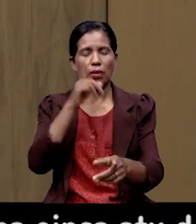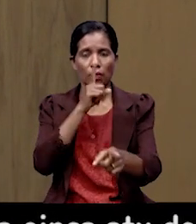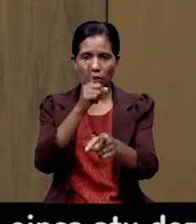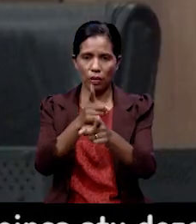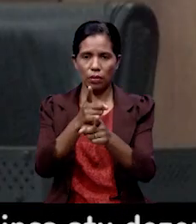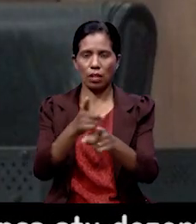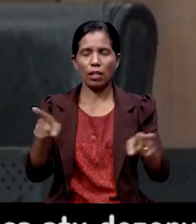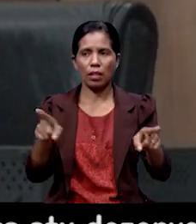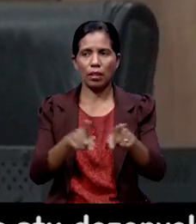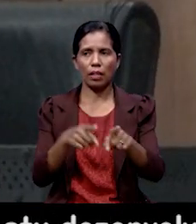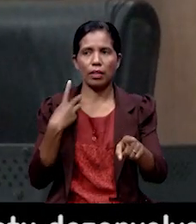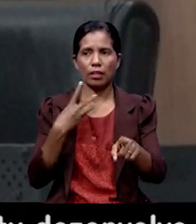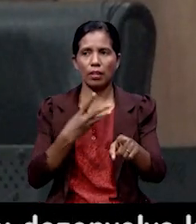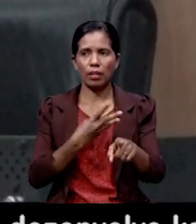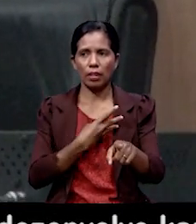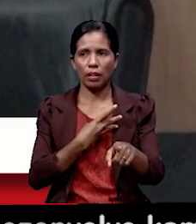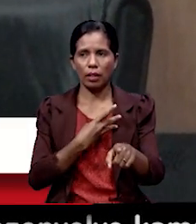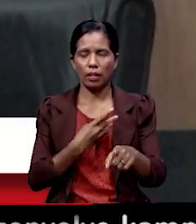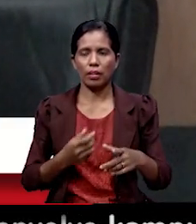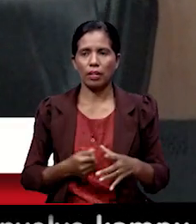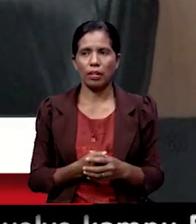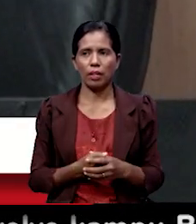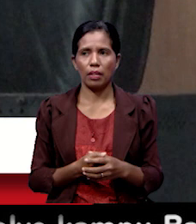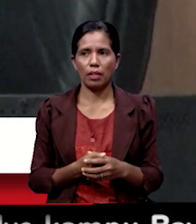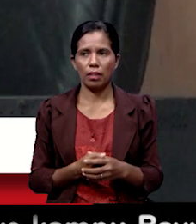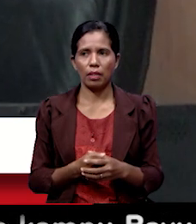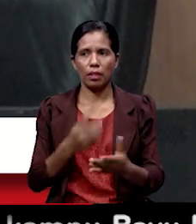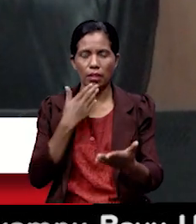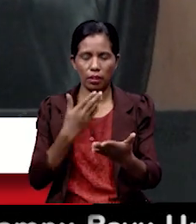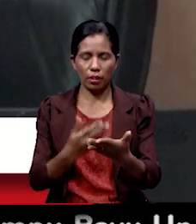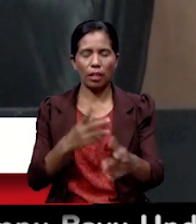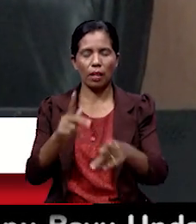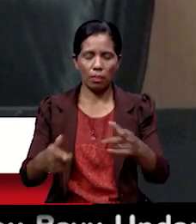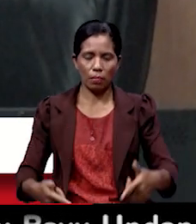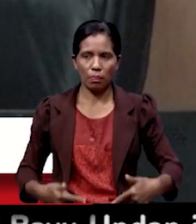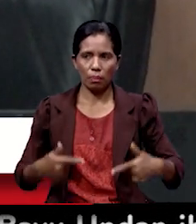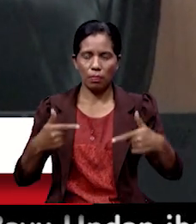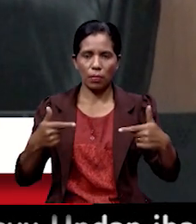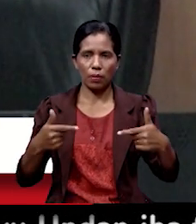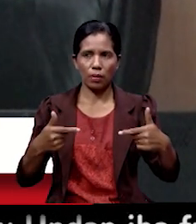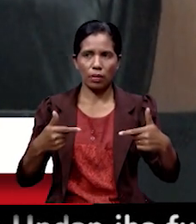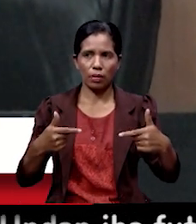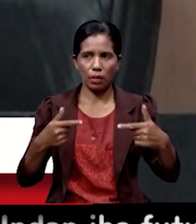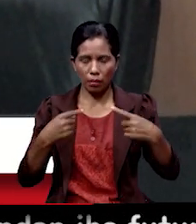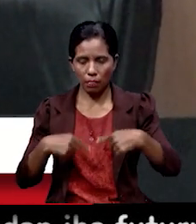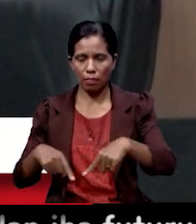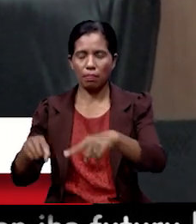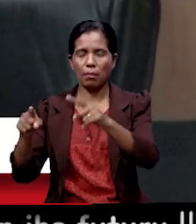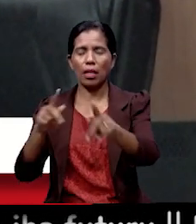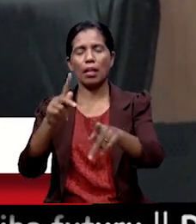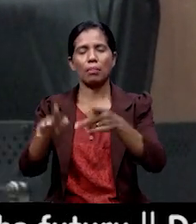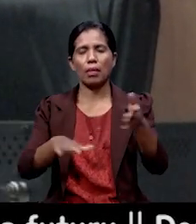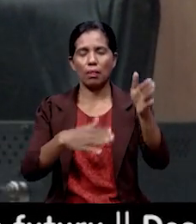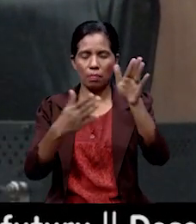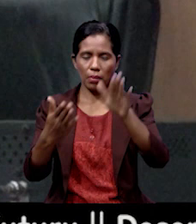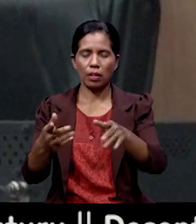canesan, ita presta homenagem, ita teaclio, ita ema moris, macba, homenagia ema mate, e a